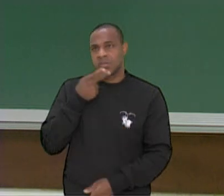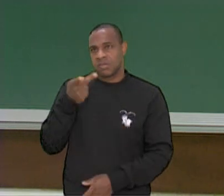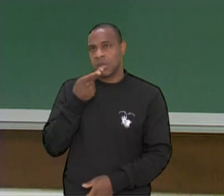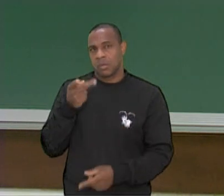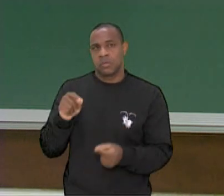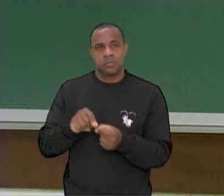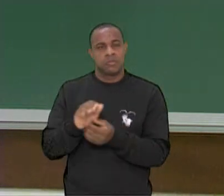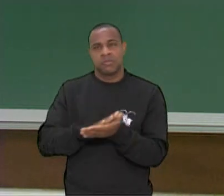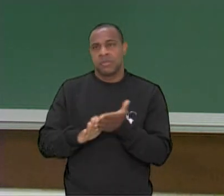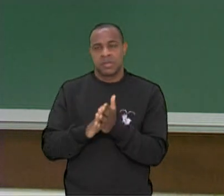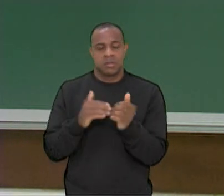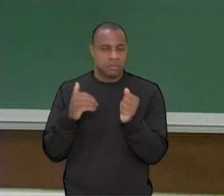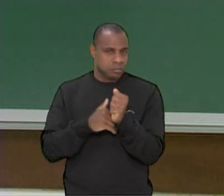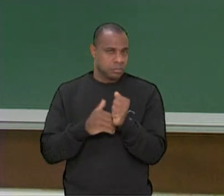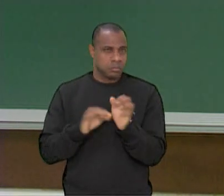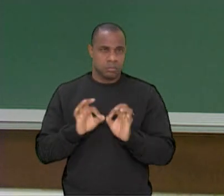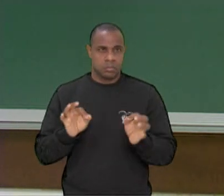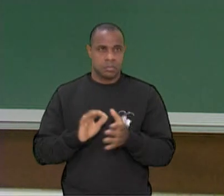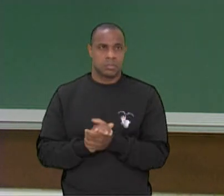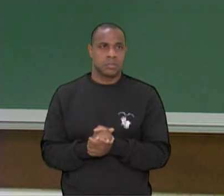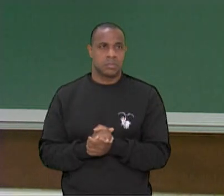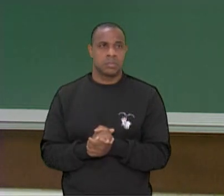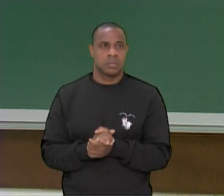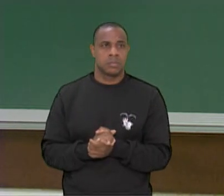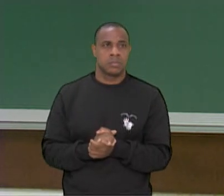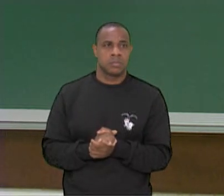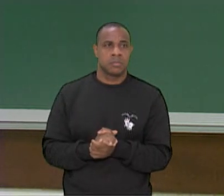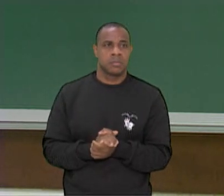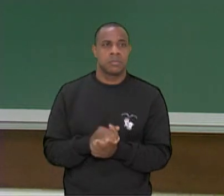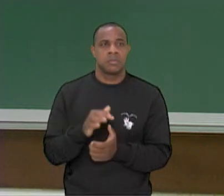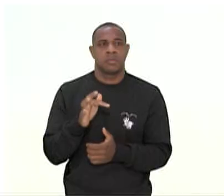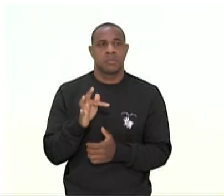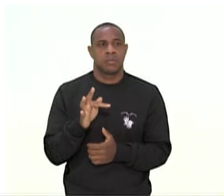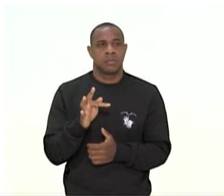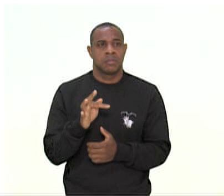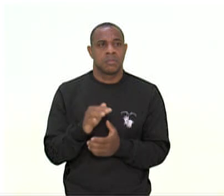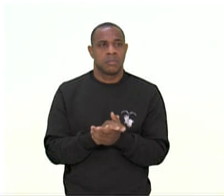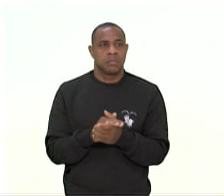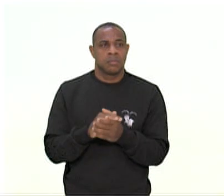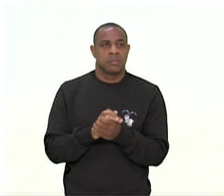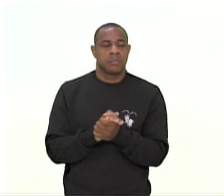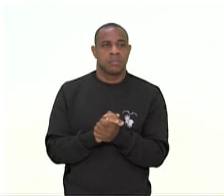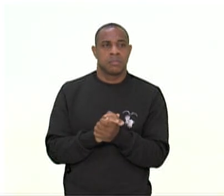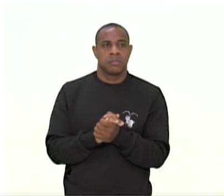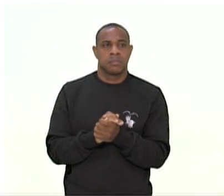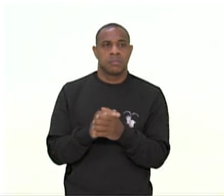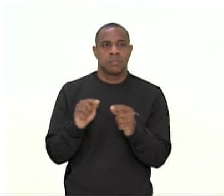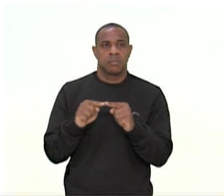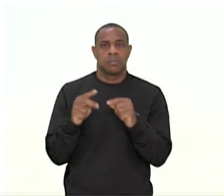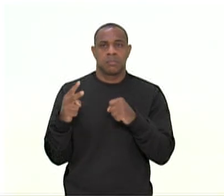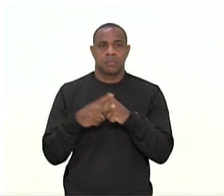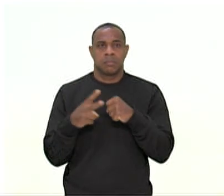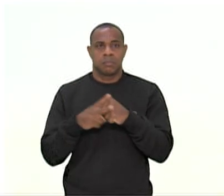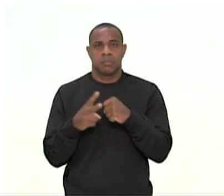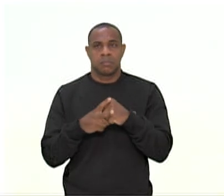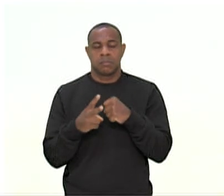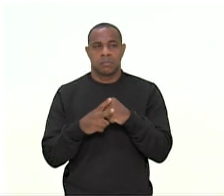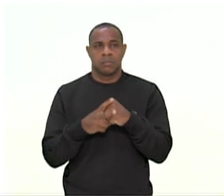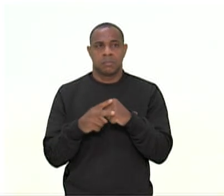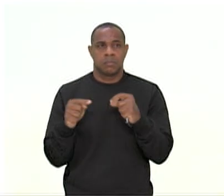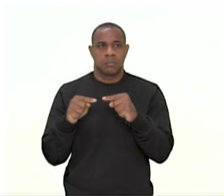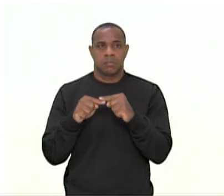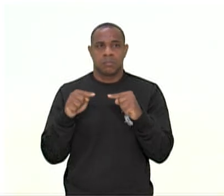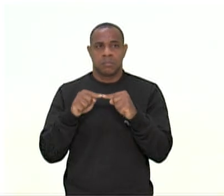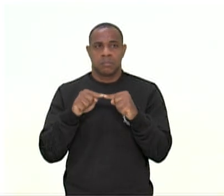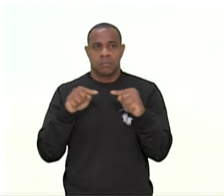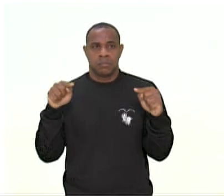fez segredo. Aqui nós sublinhamos, né? Eu destaquei para vocês os verbos que também